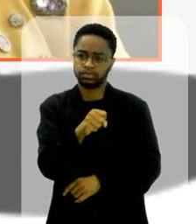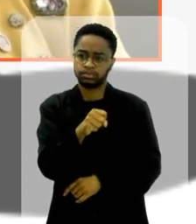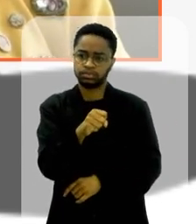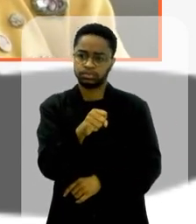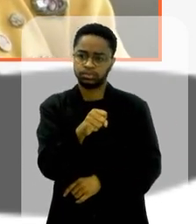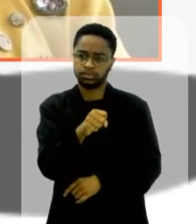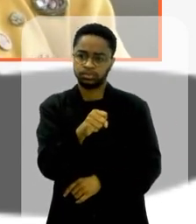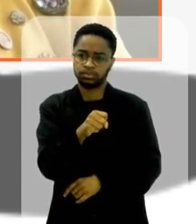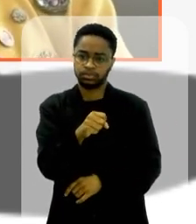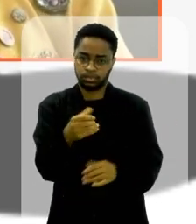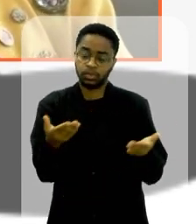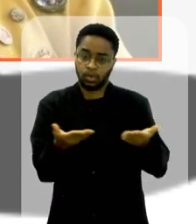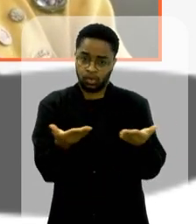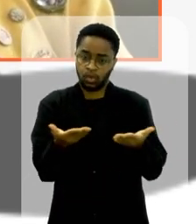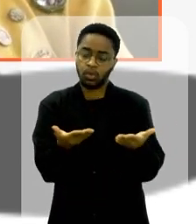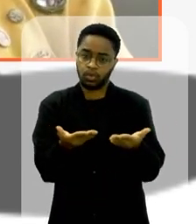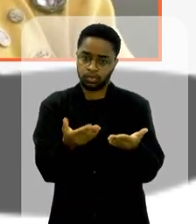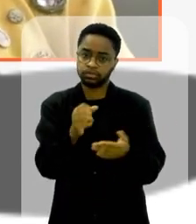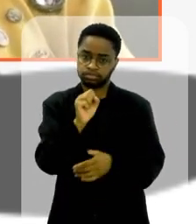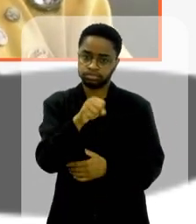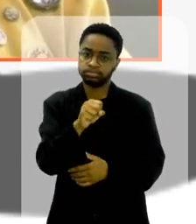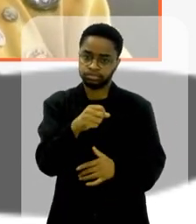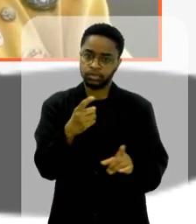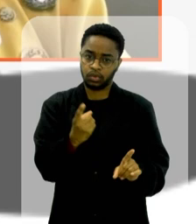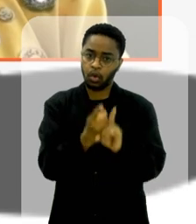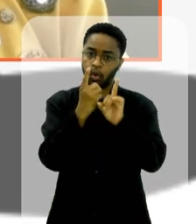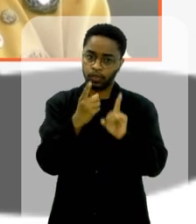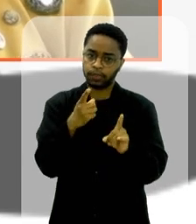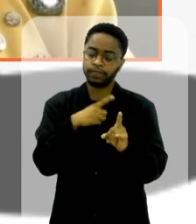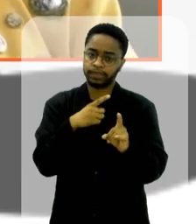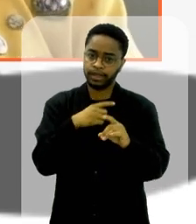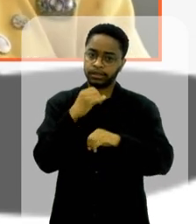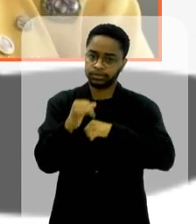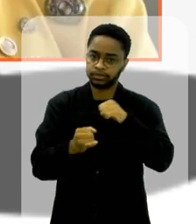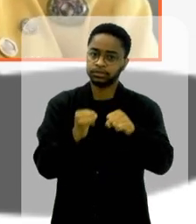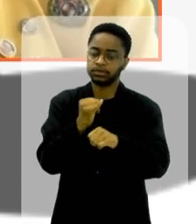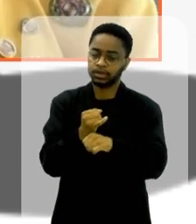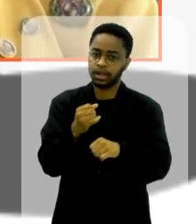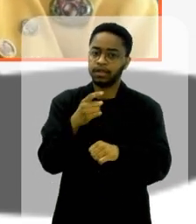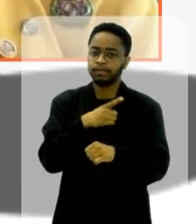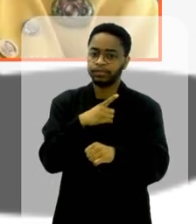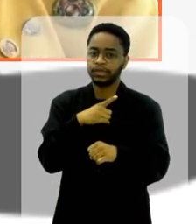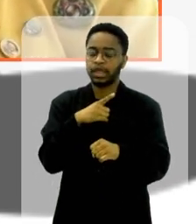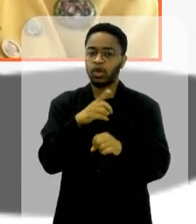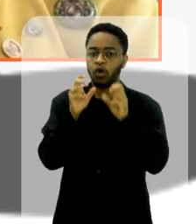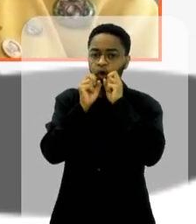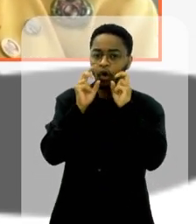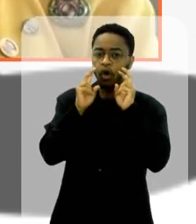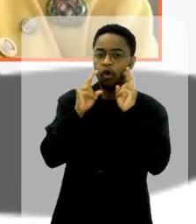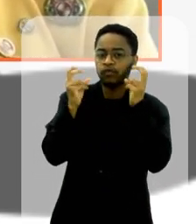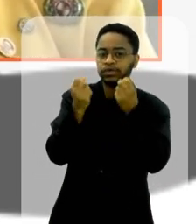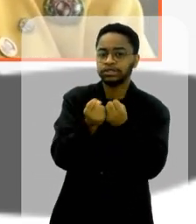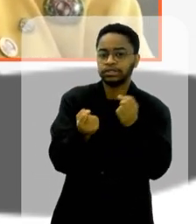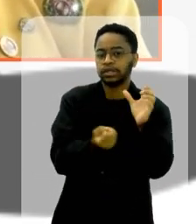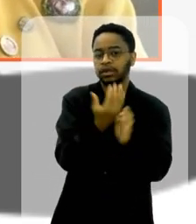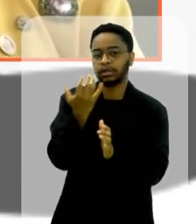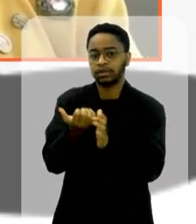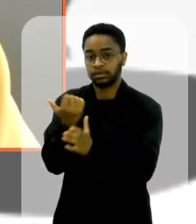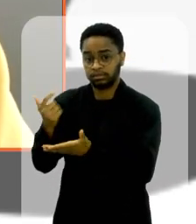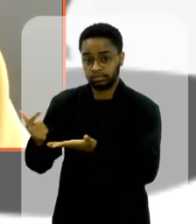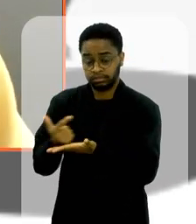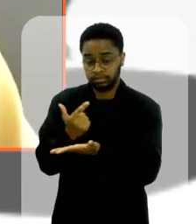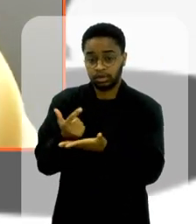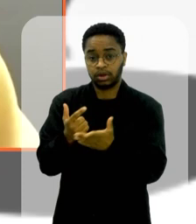Sim. Hoje você encontra na internet, né? várias oficinas de criação